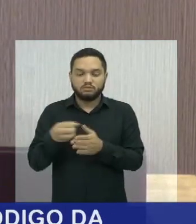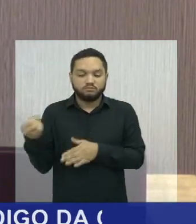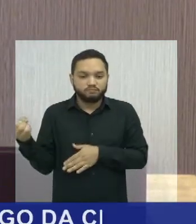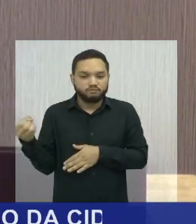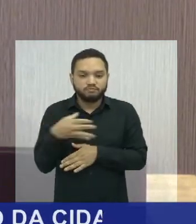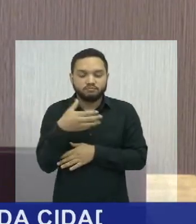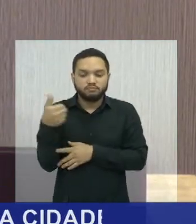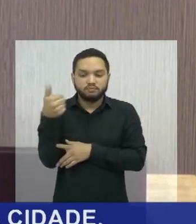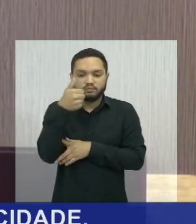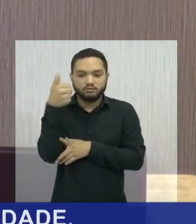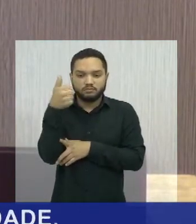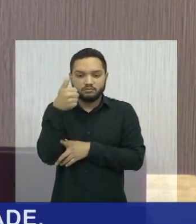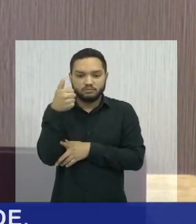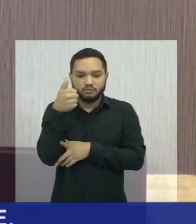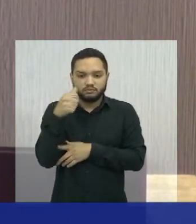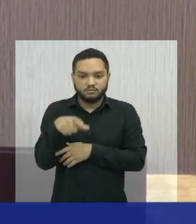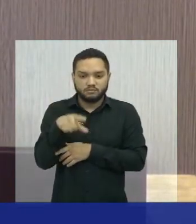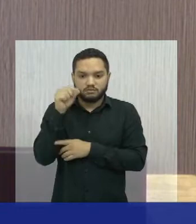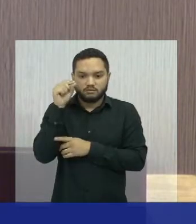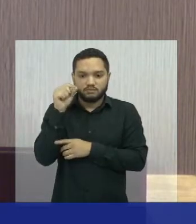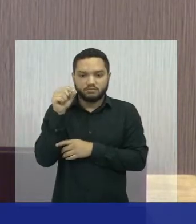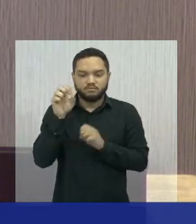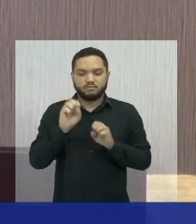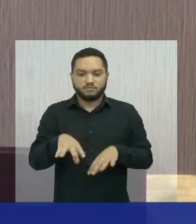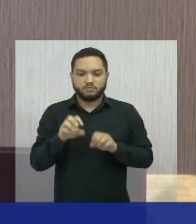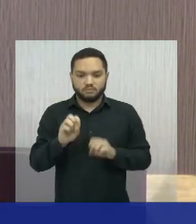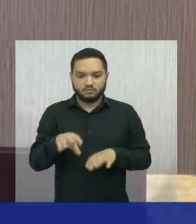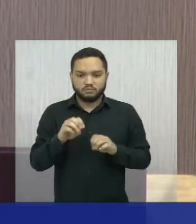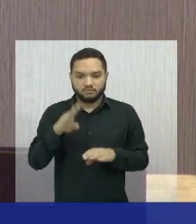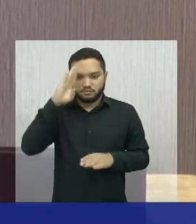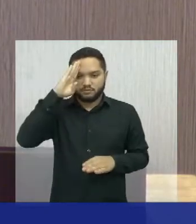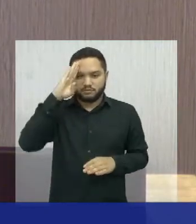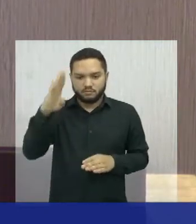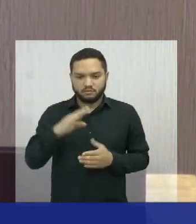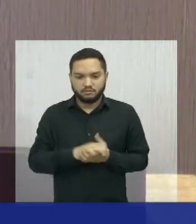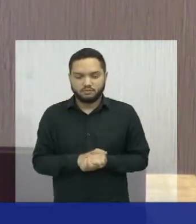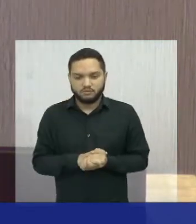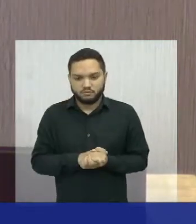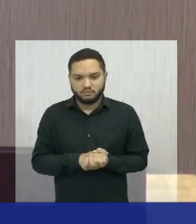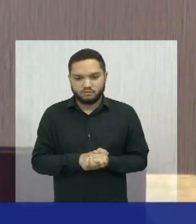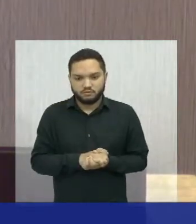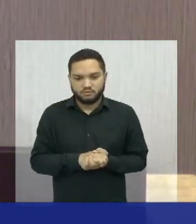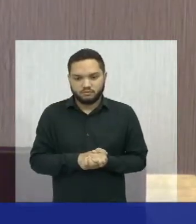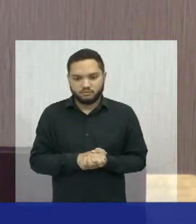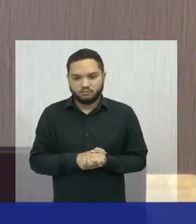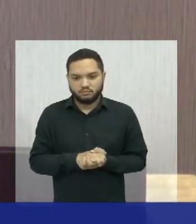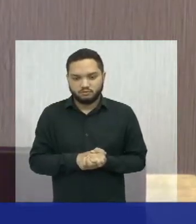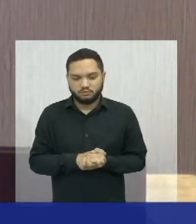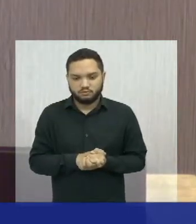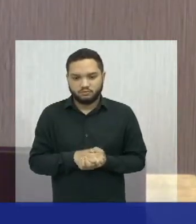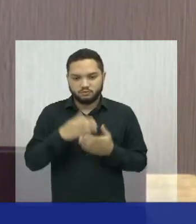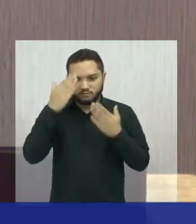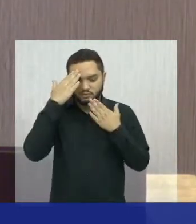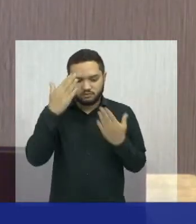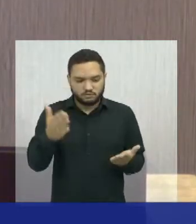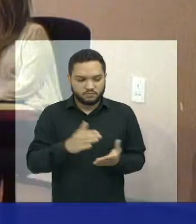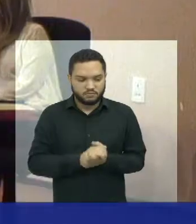inédita a escolha pela educação. Essa é a grande missão nossa. Muito obrigado.